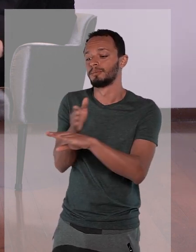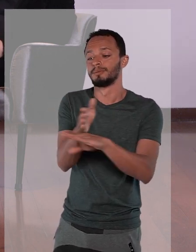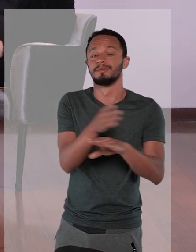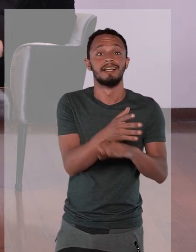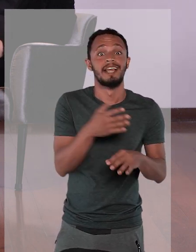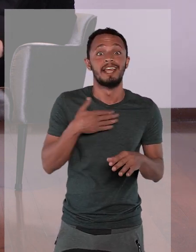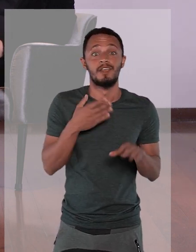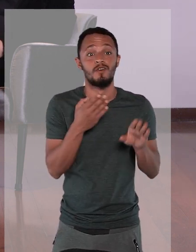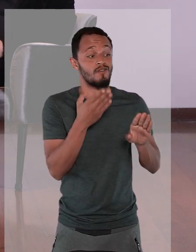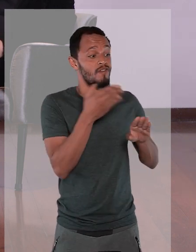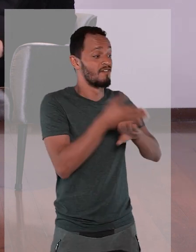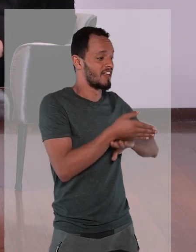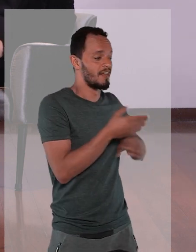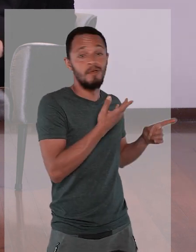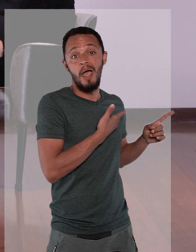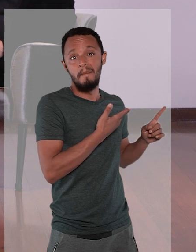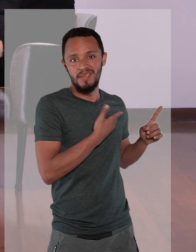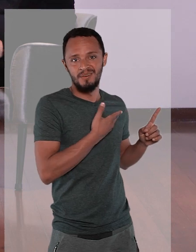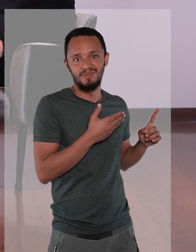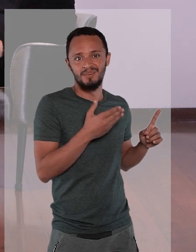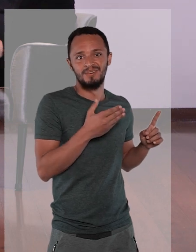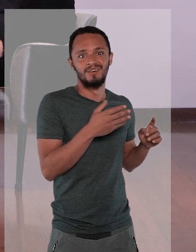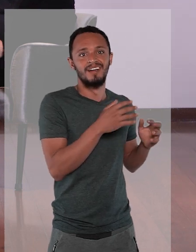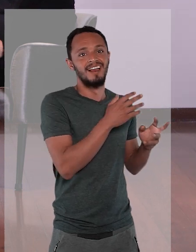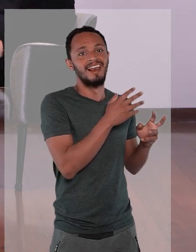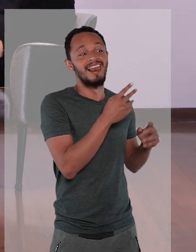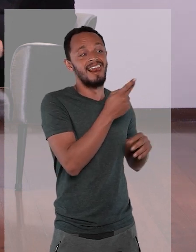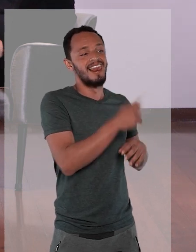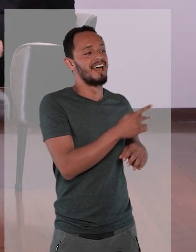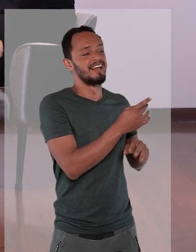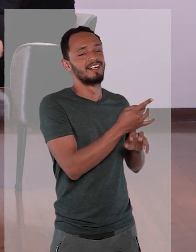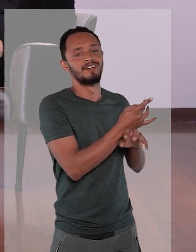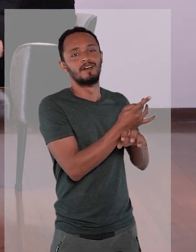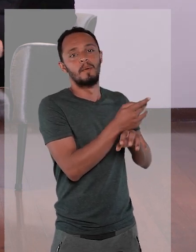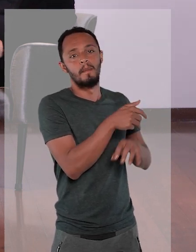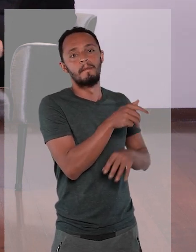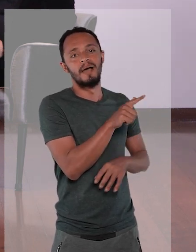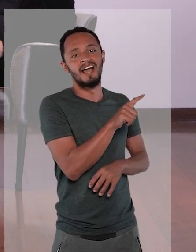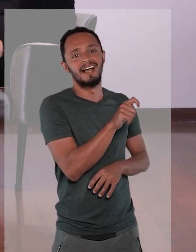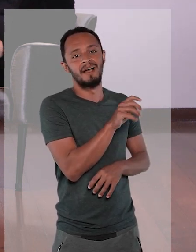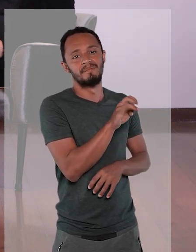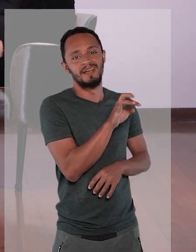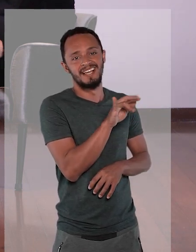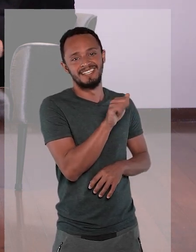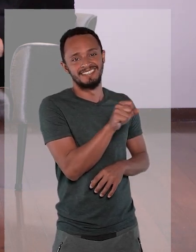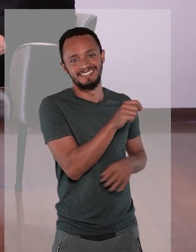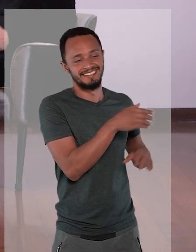Castro, no Jardim das Mangabeiras, não é isso? Antes de ir para o aeroporto. Muito obrigada, Afonso. Muito obrigado.